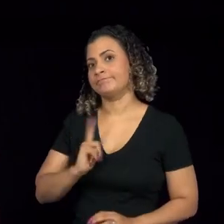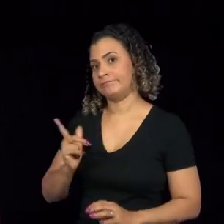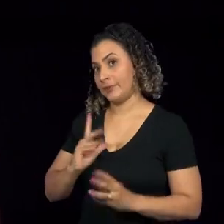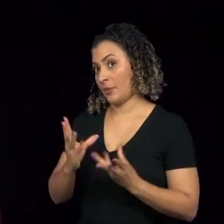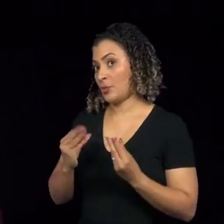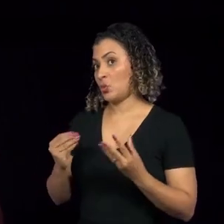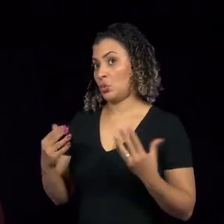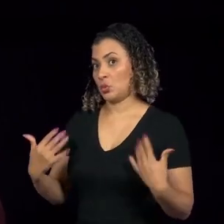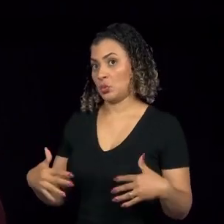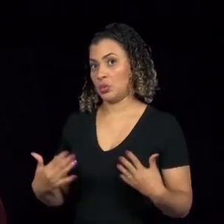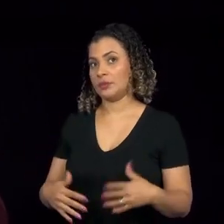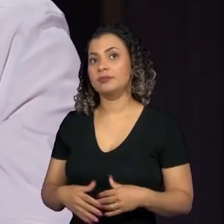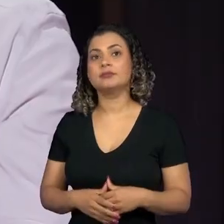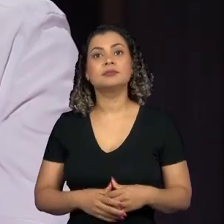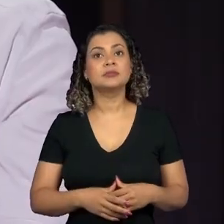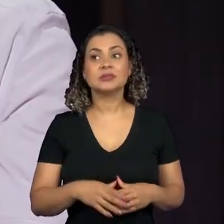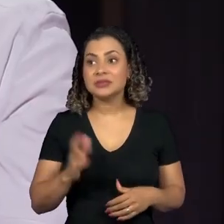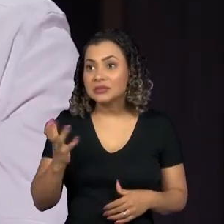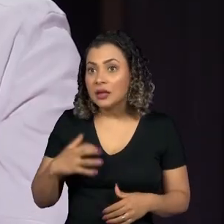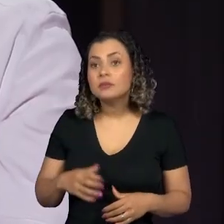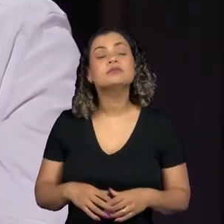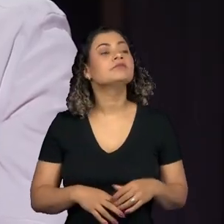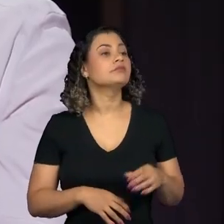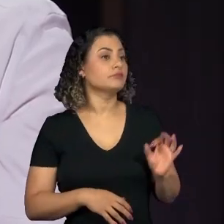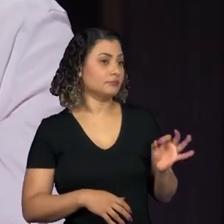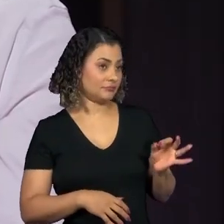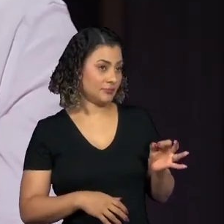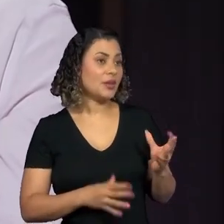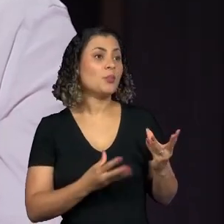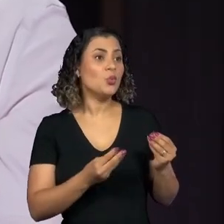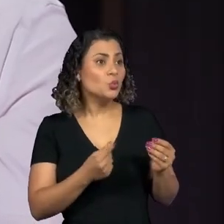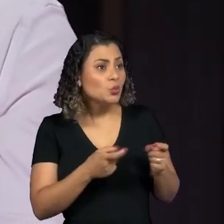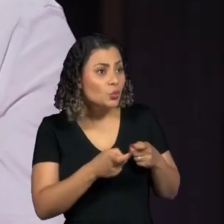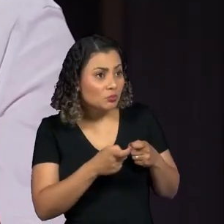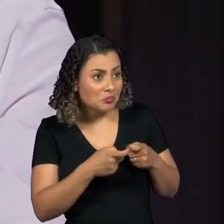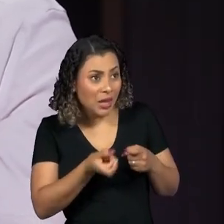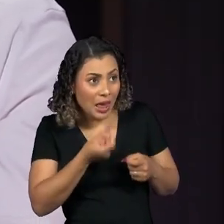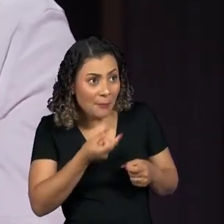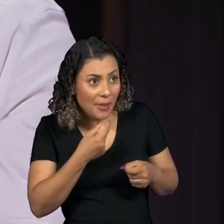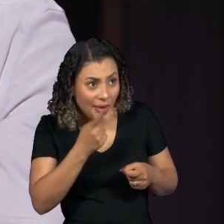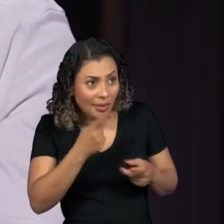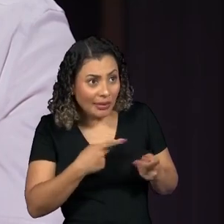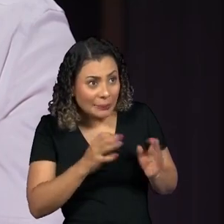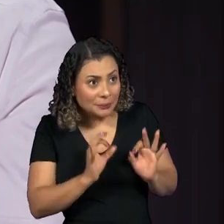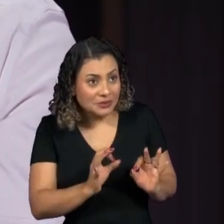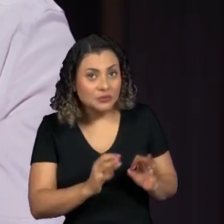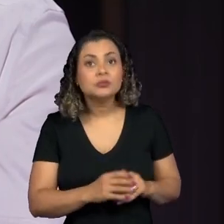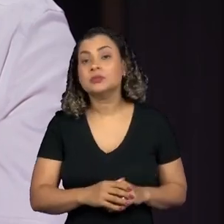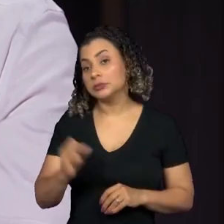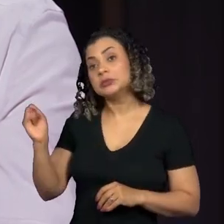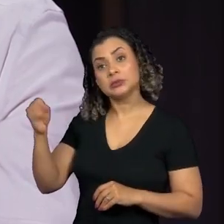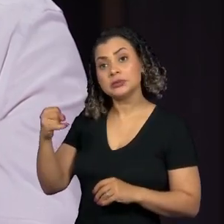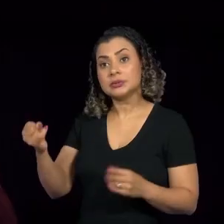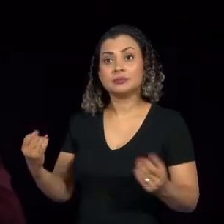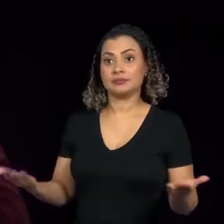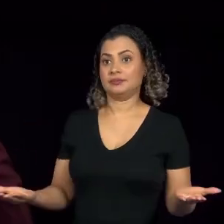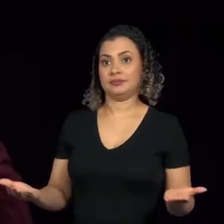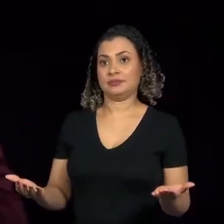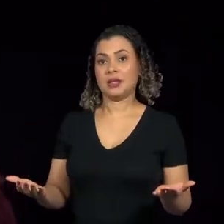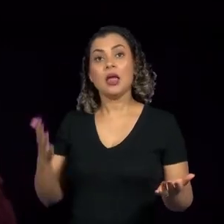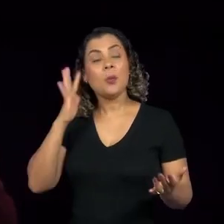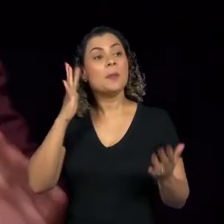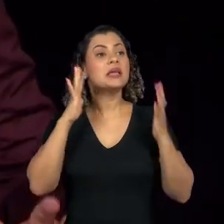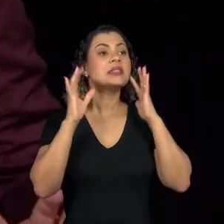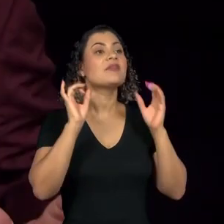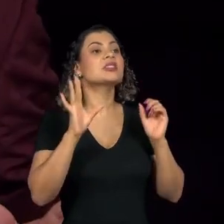é mesmo é médico toma remédio toma e assim Acho que a gente tem que falar abertamente sobre isso né porque eu achava que era só